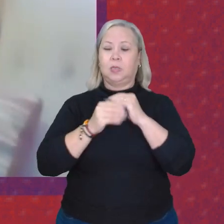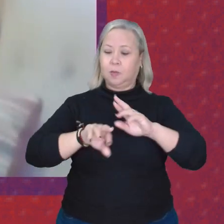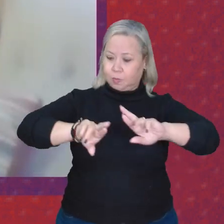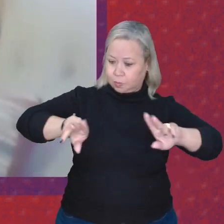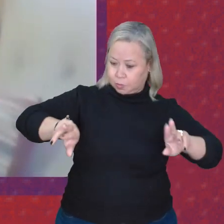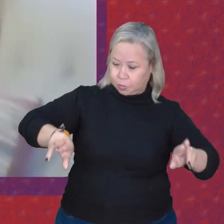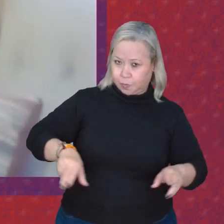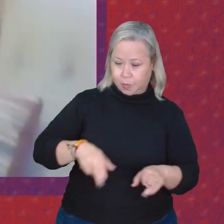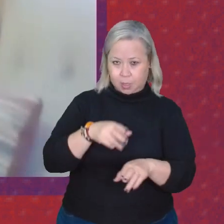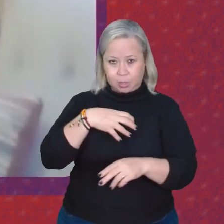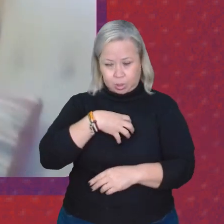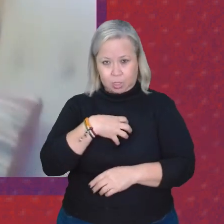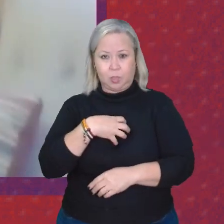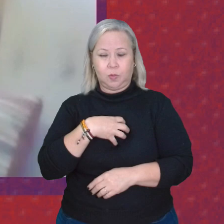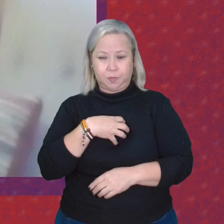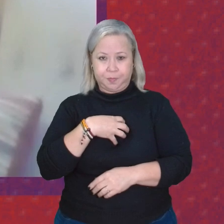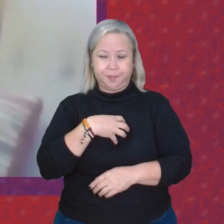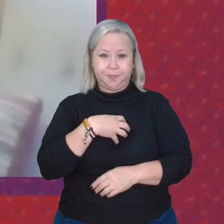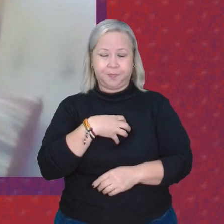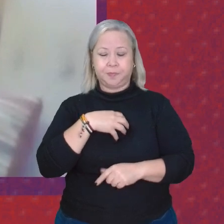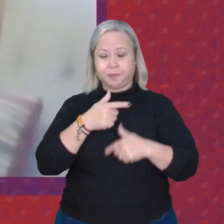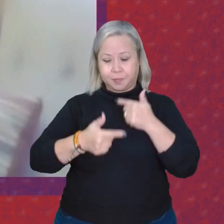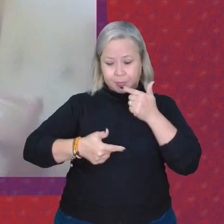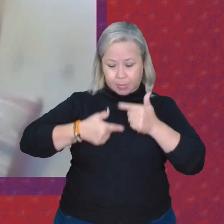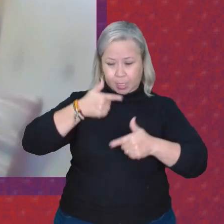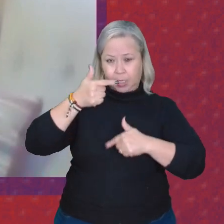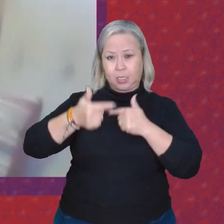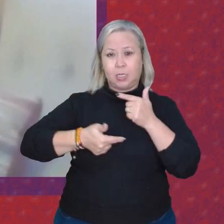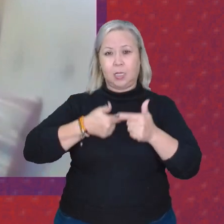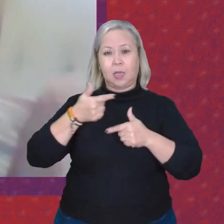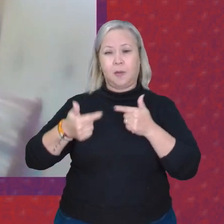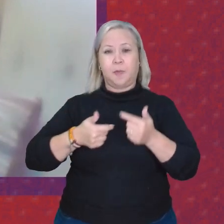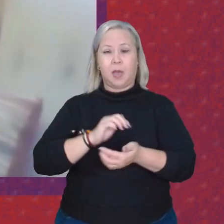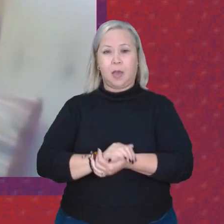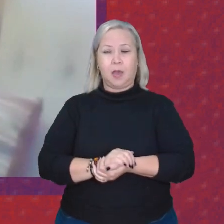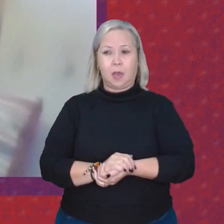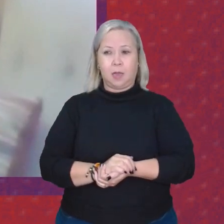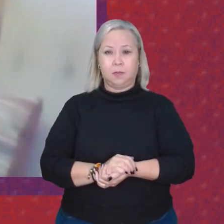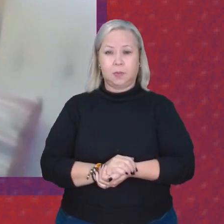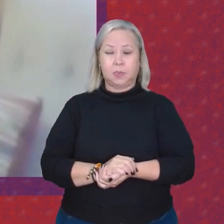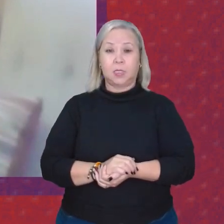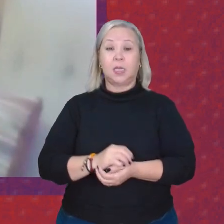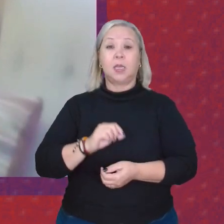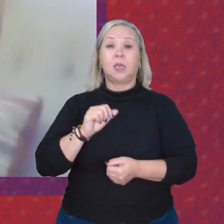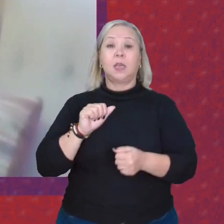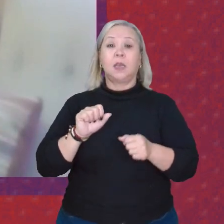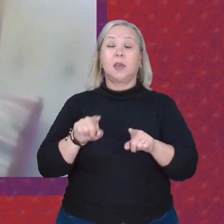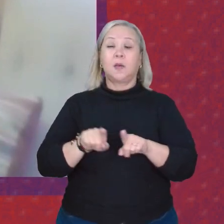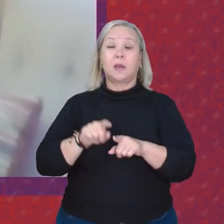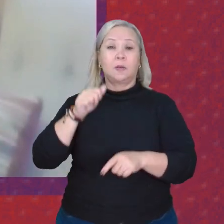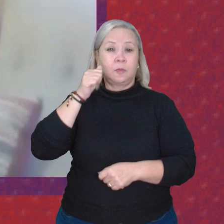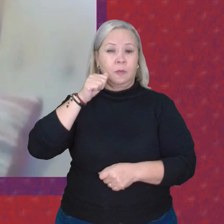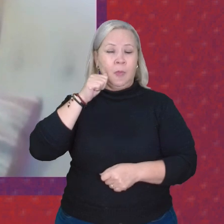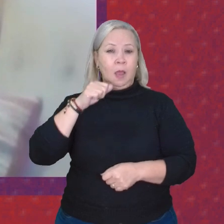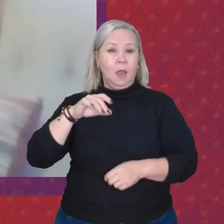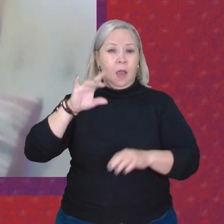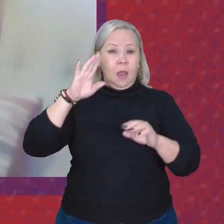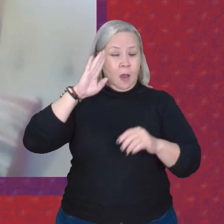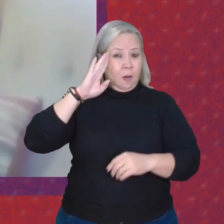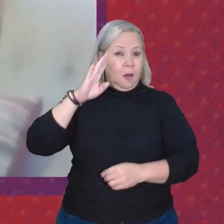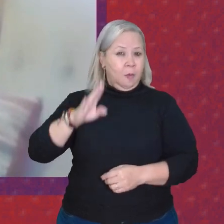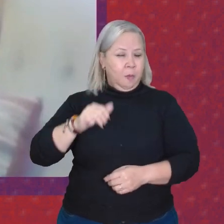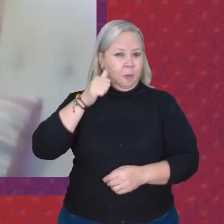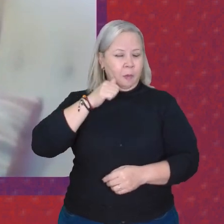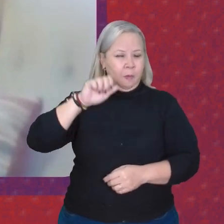diferentes formas de trabalho. Nós vemos que as mulheres, especialmente as mulheres negras,